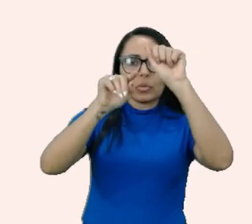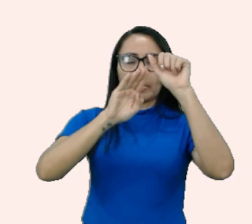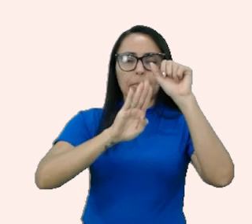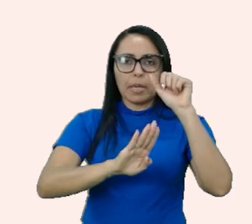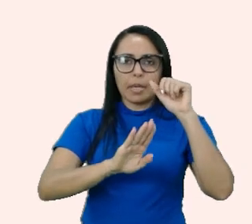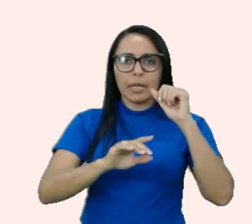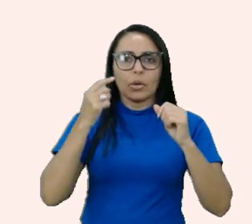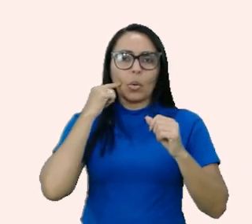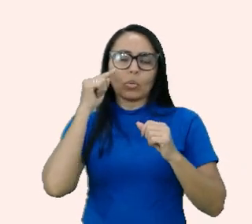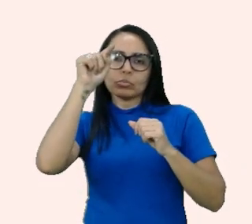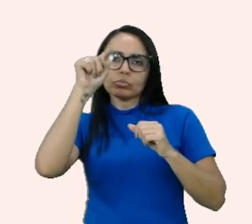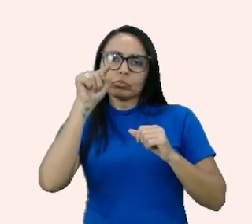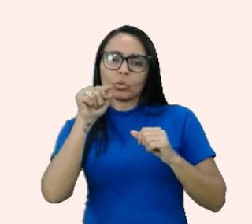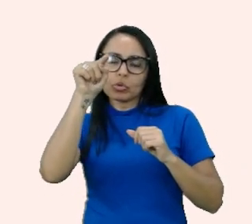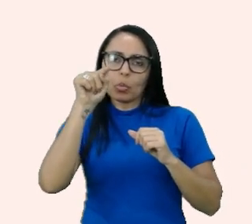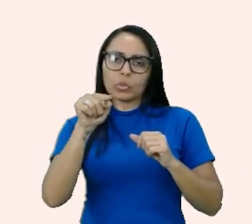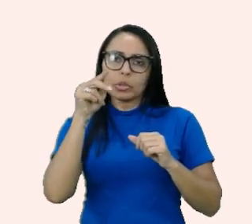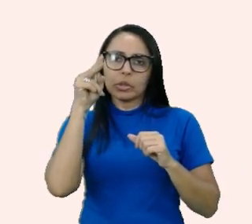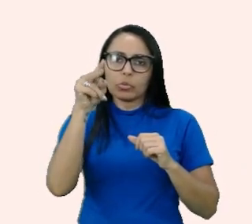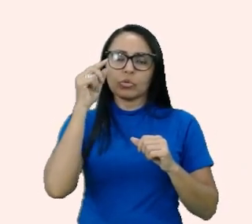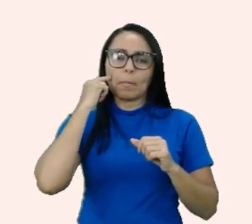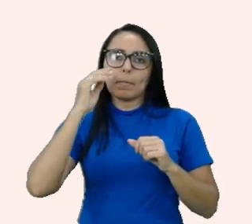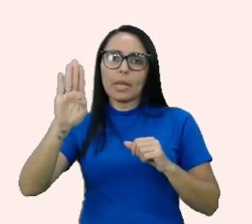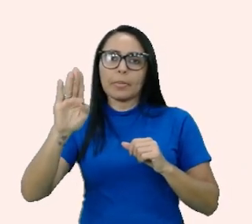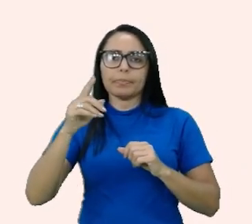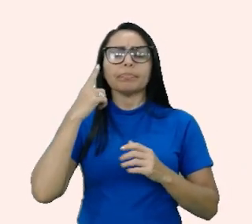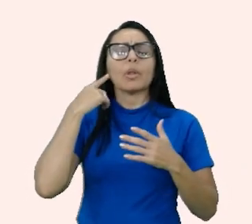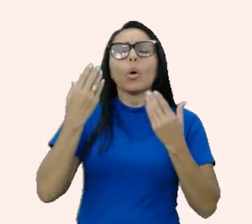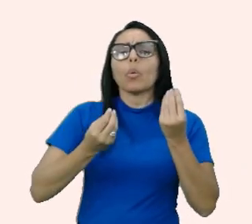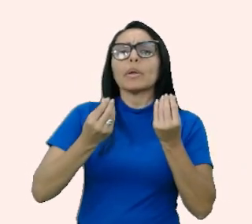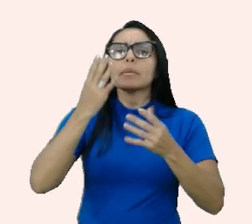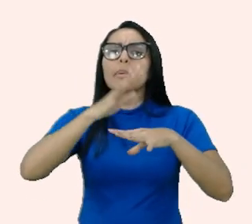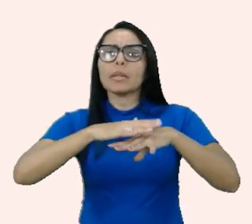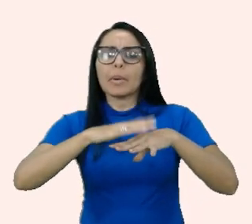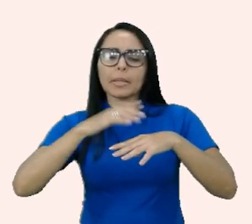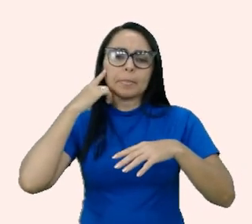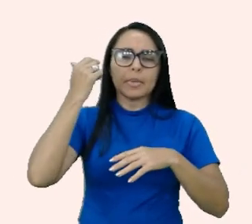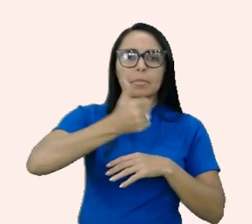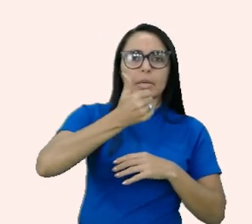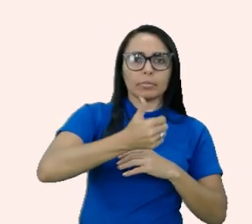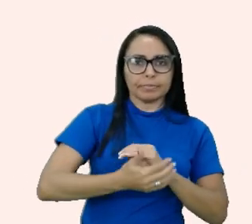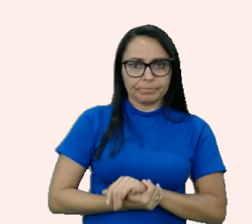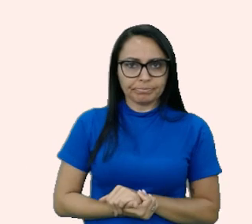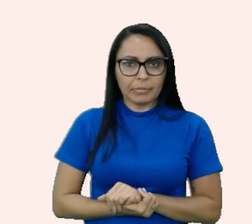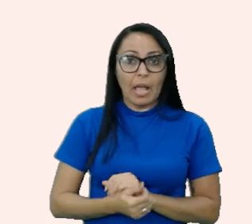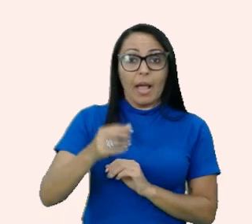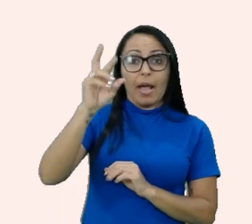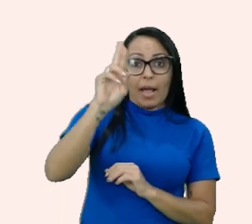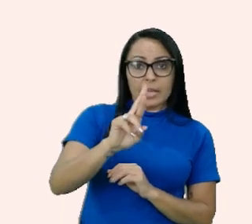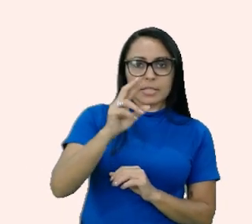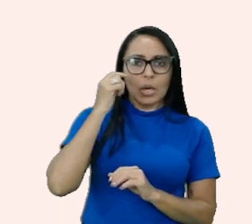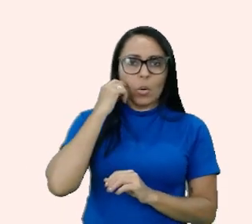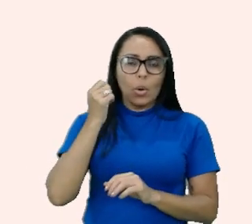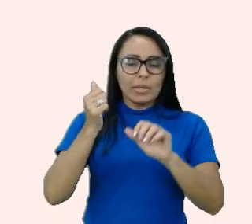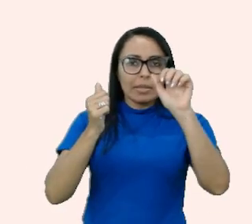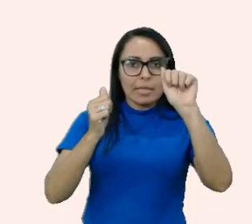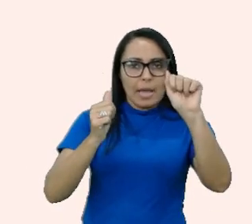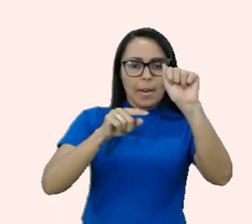B. E como é que a gente lê isso na matemática? A gente vai ler assim, ó. Primeira maneira de ler. Razão de A para